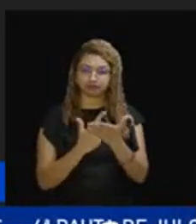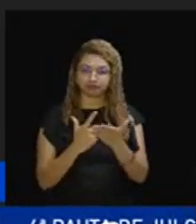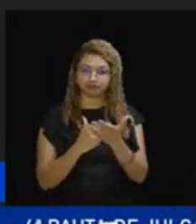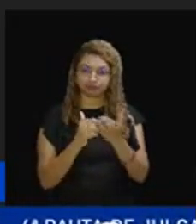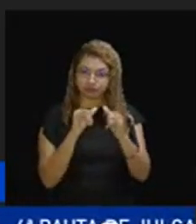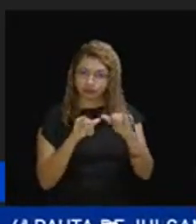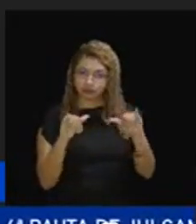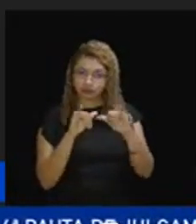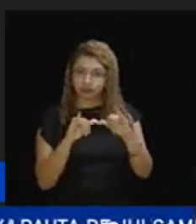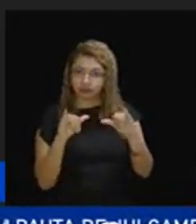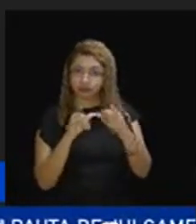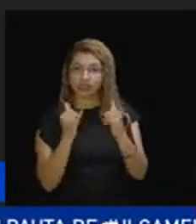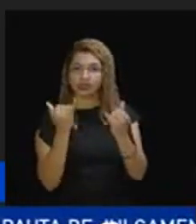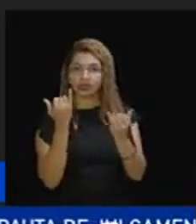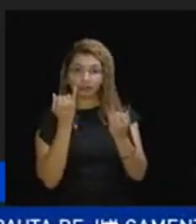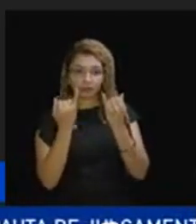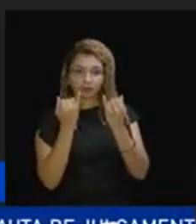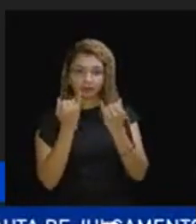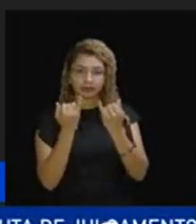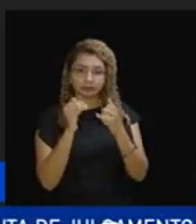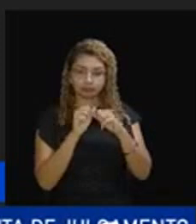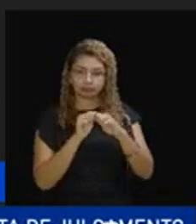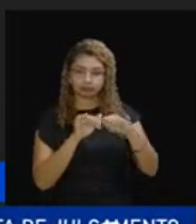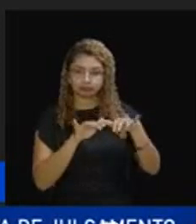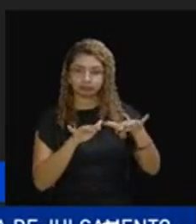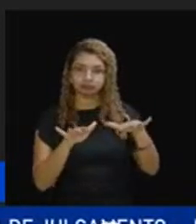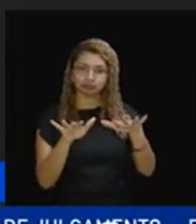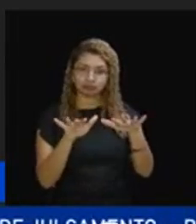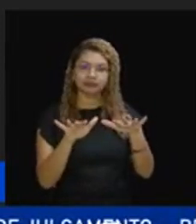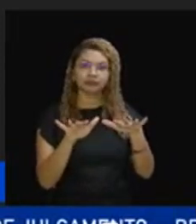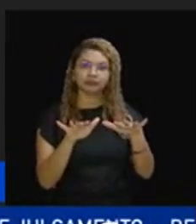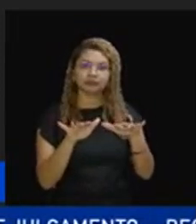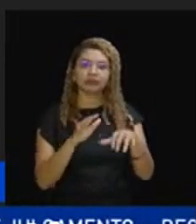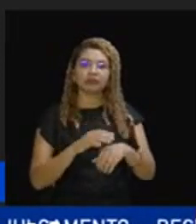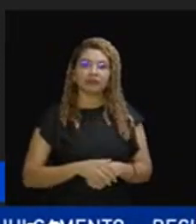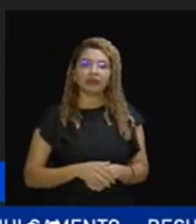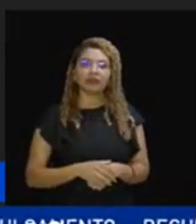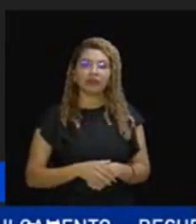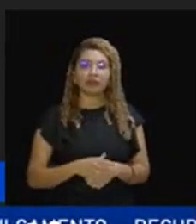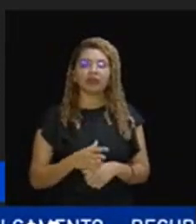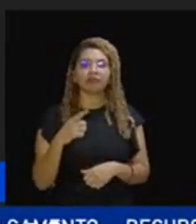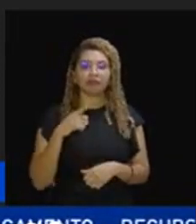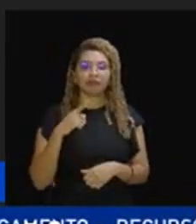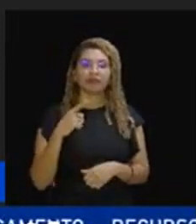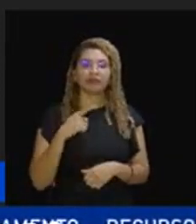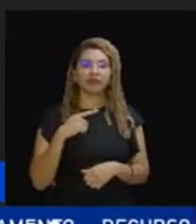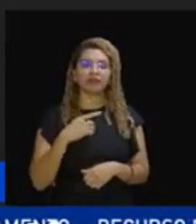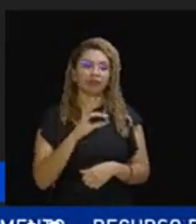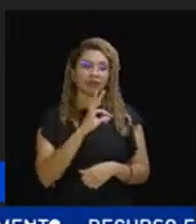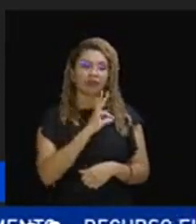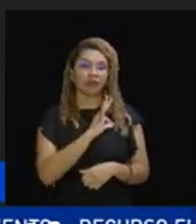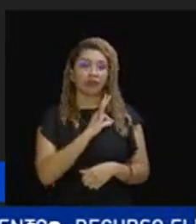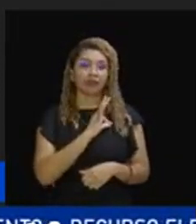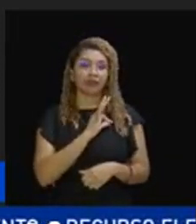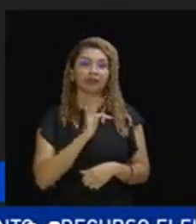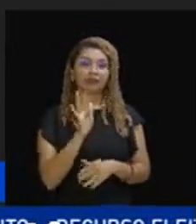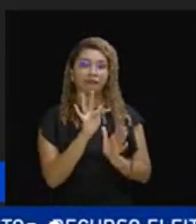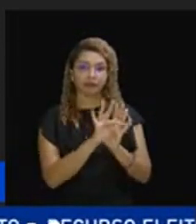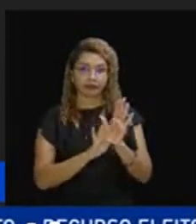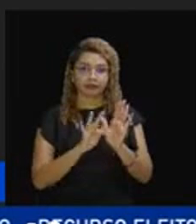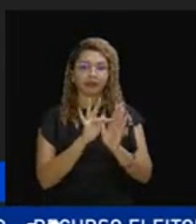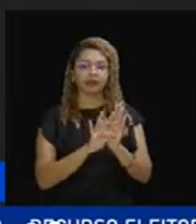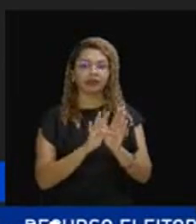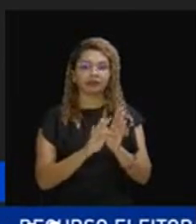matéria jornalística ela informa que houve realmente uma operação da Polícia Federal em que foi visitada a prefeitura e